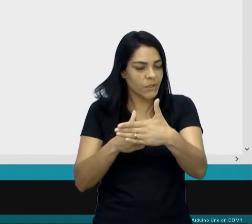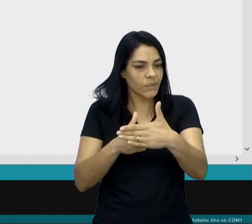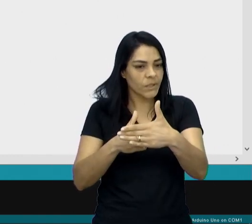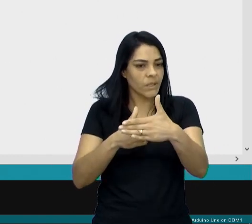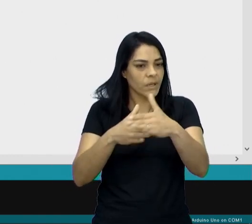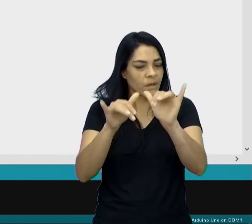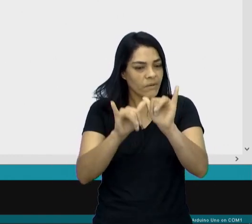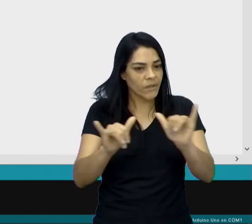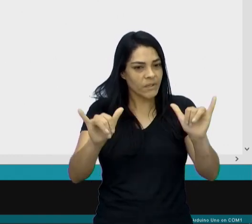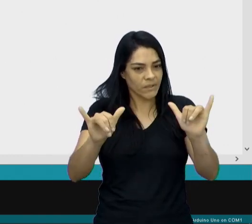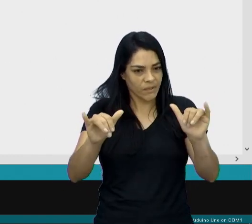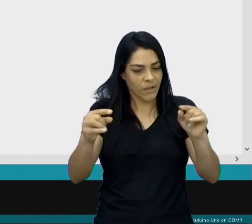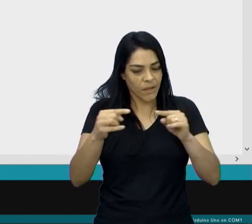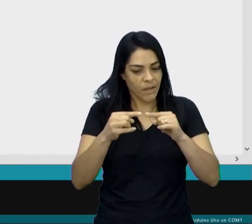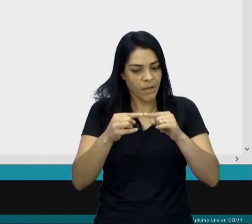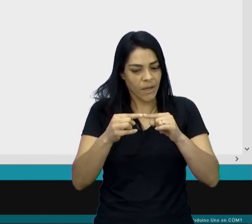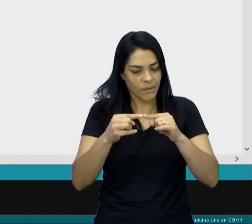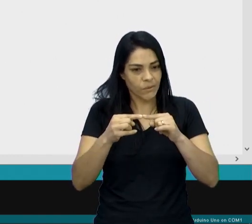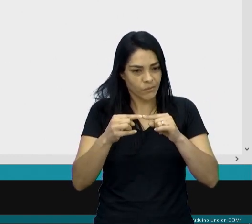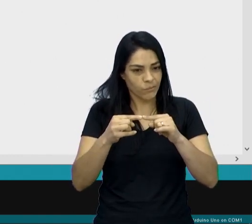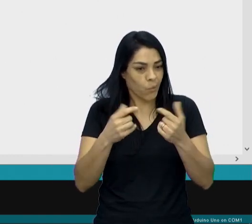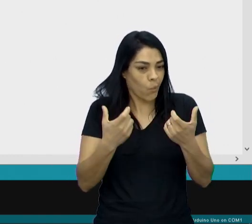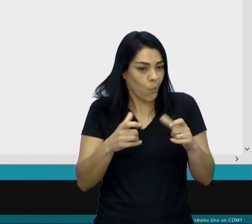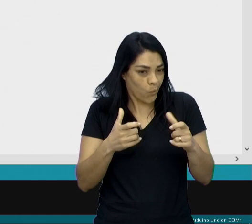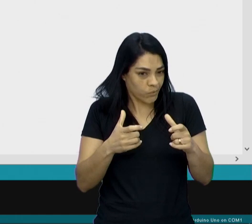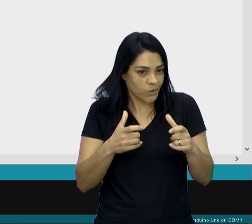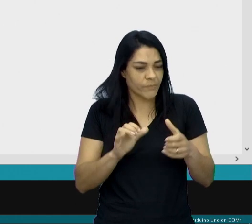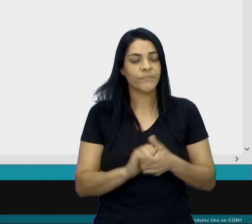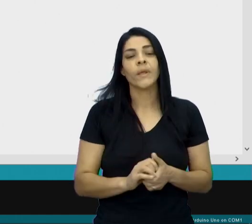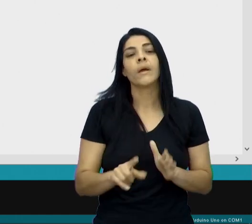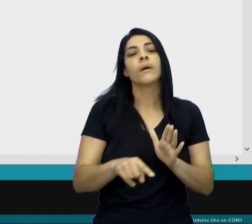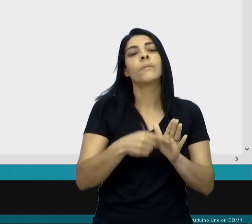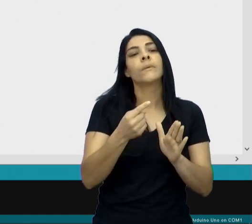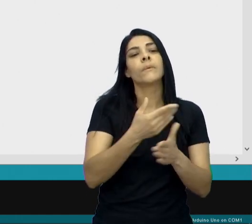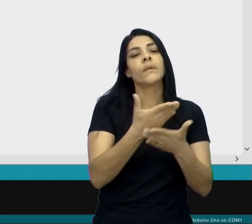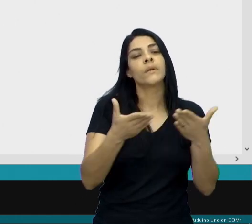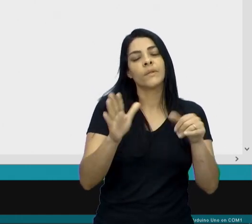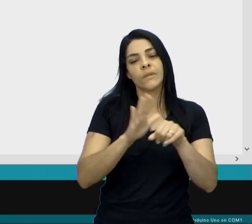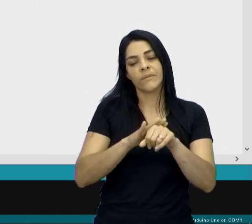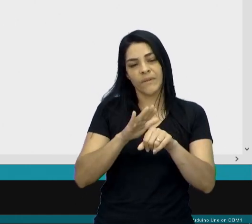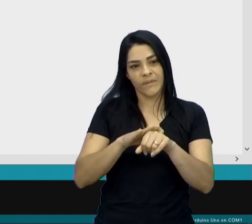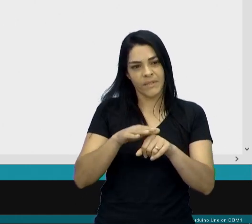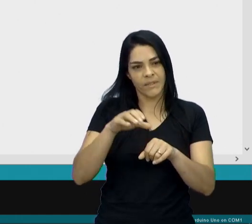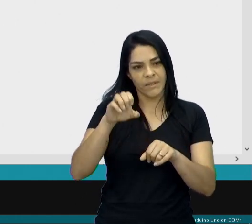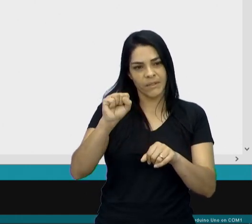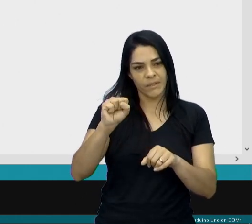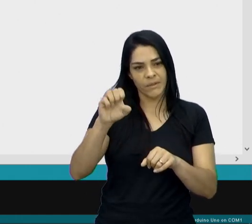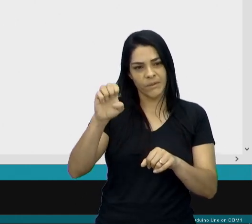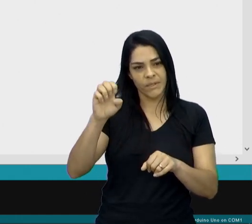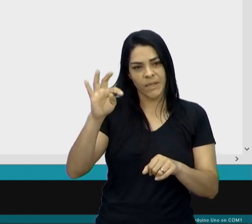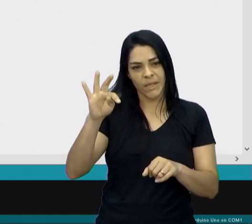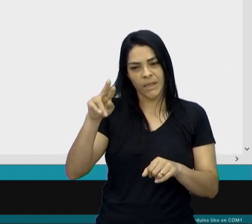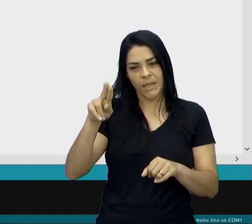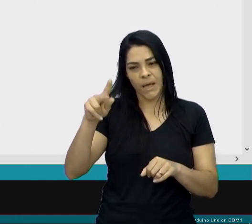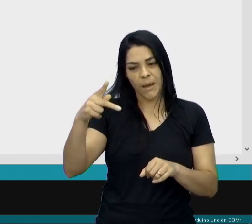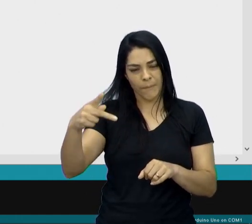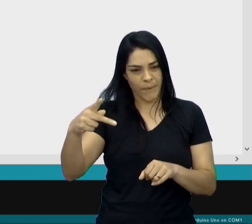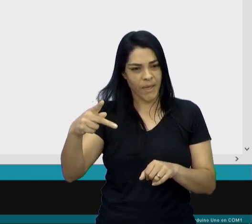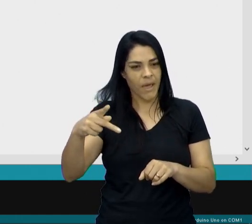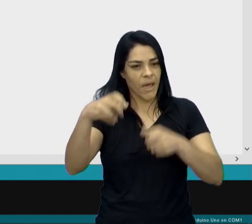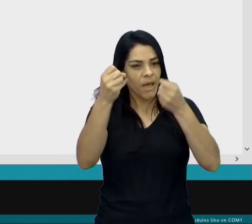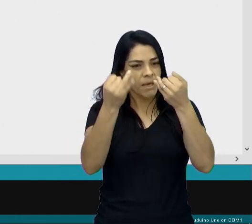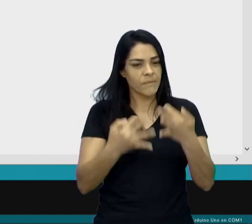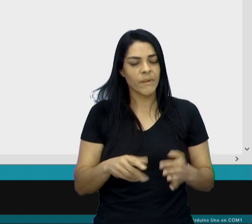estão ligados. Então olha lá, ó. Então a primeira coisa que a gente faz aqui no setup é dizer o que vai ser a